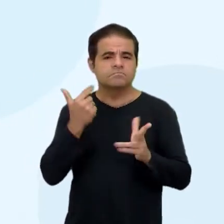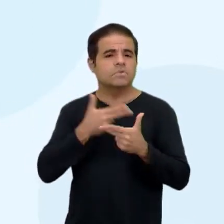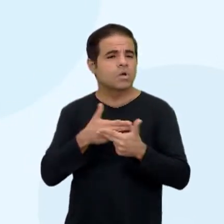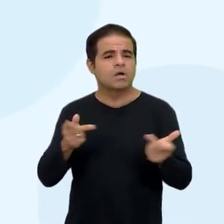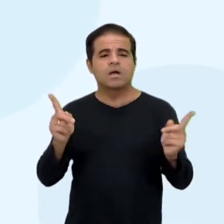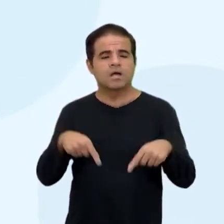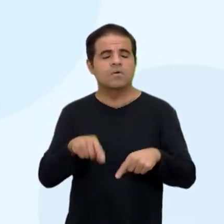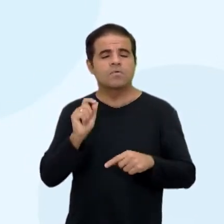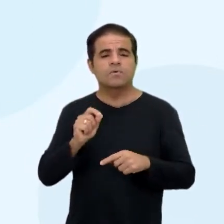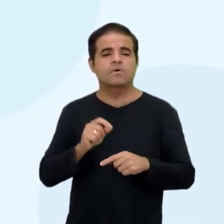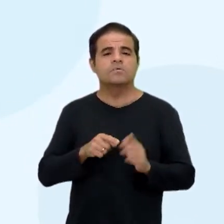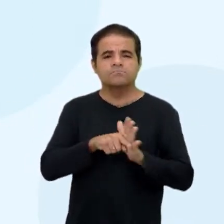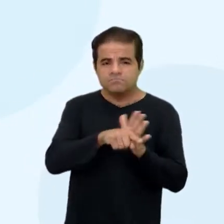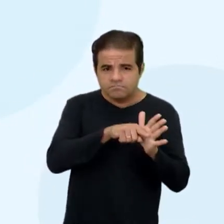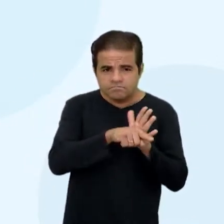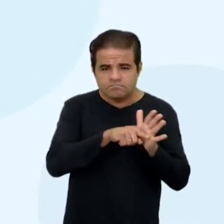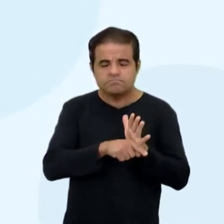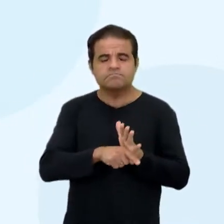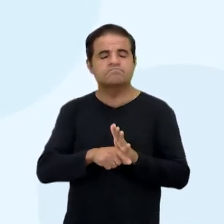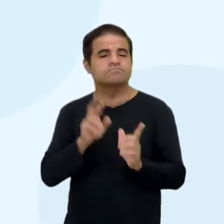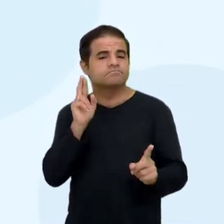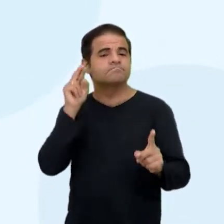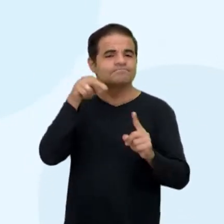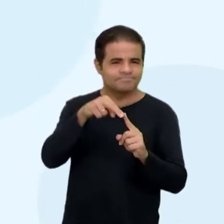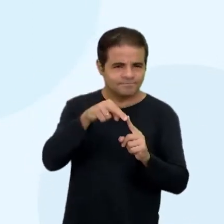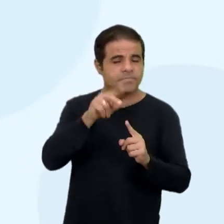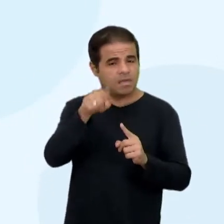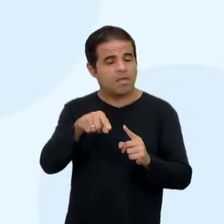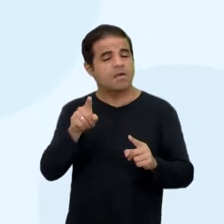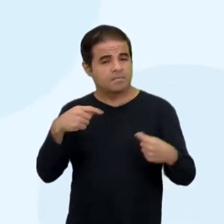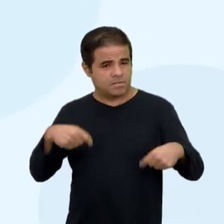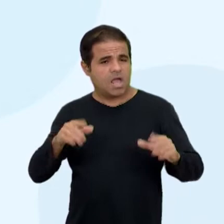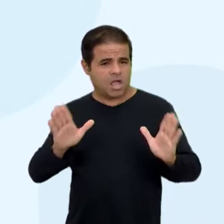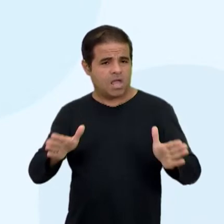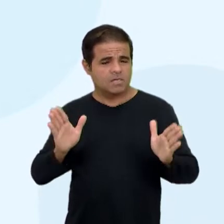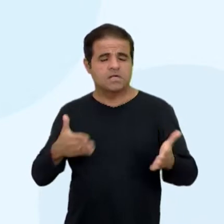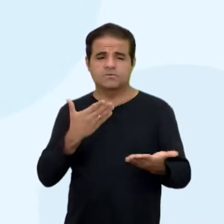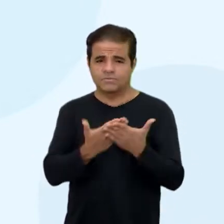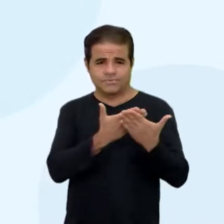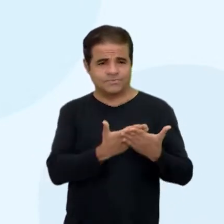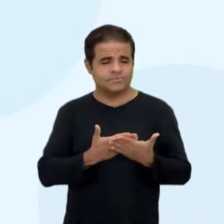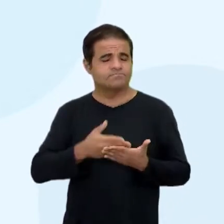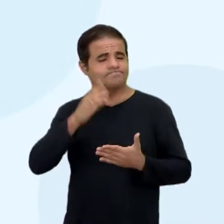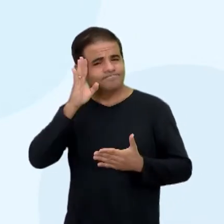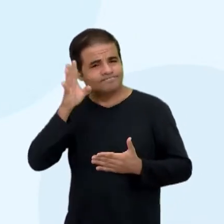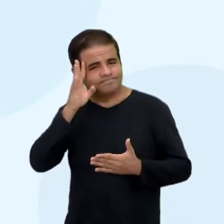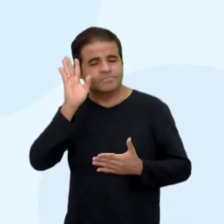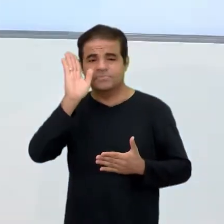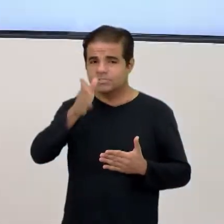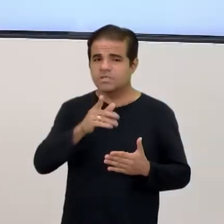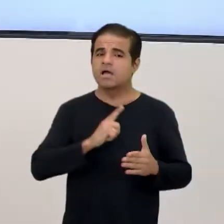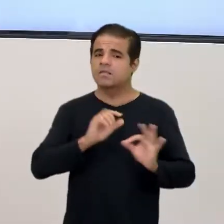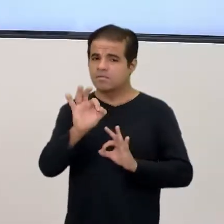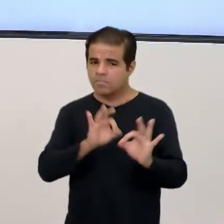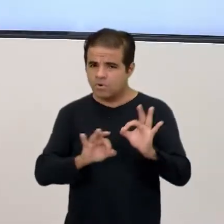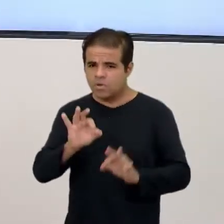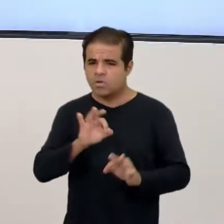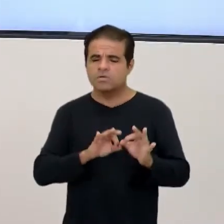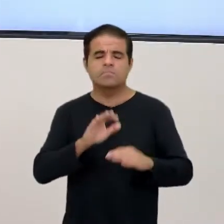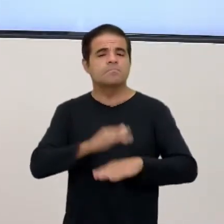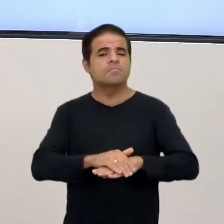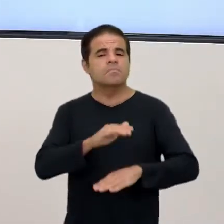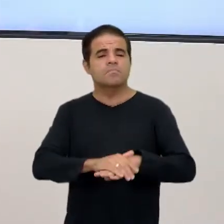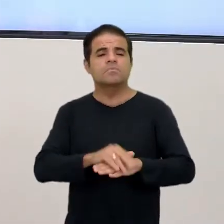faz é uma pesquisa de referencial bibliográfico, que é o que vocês têm feito já, pesquisado se já tem esse protótipo, quem